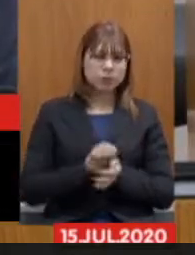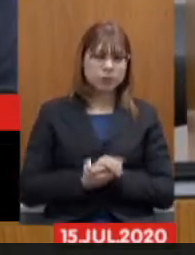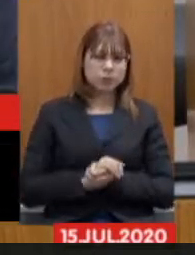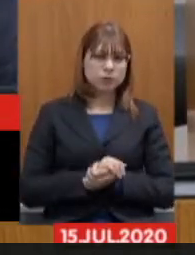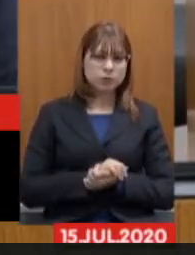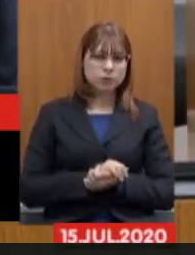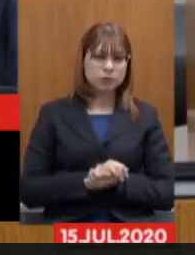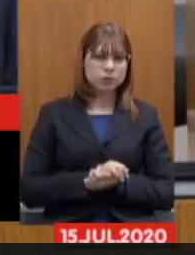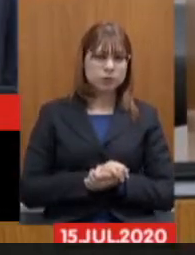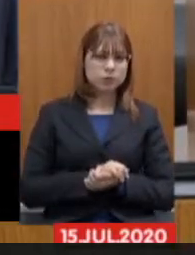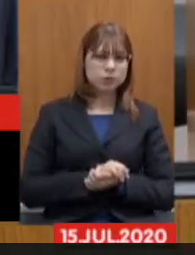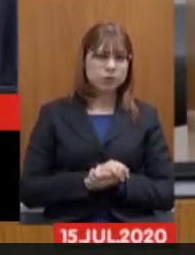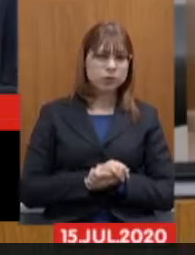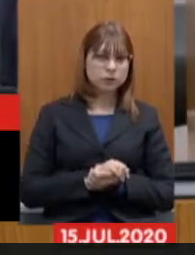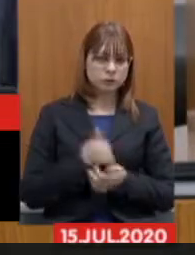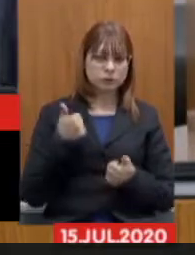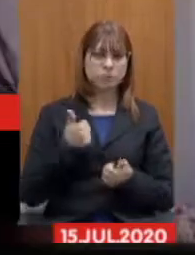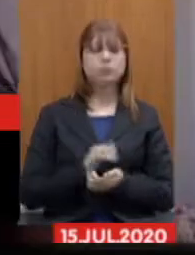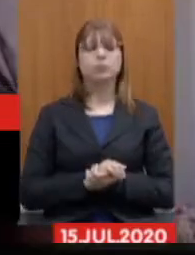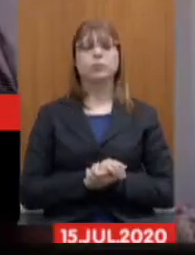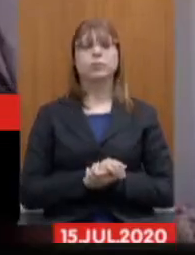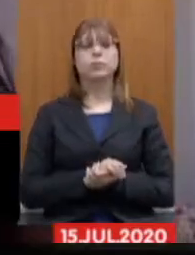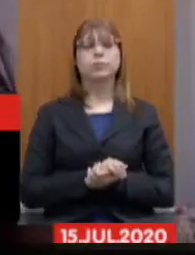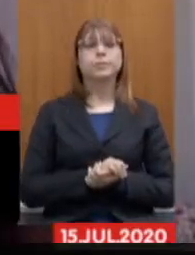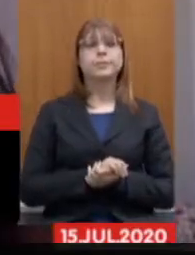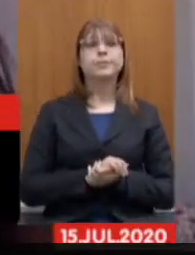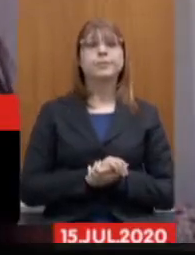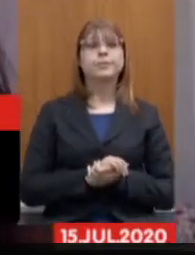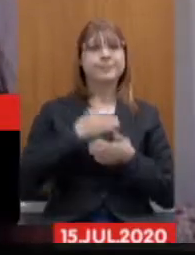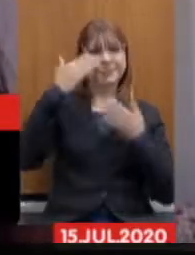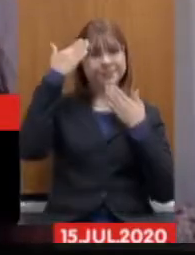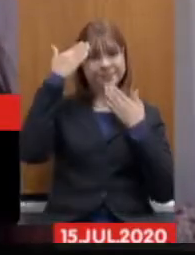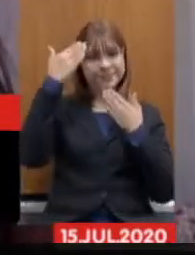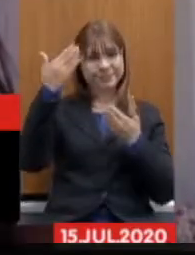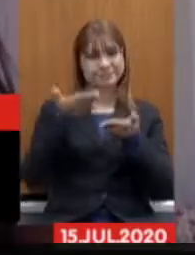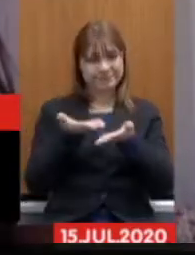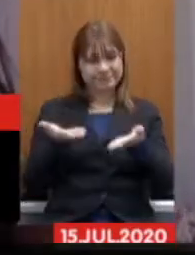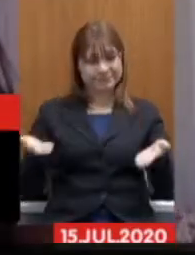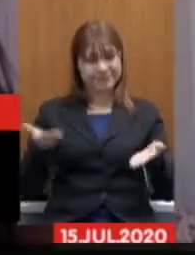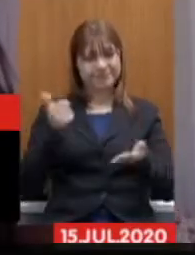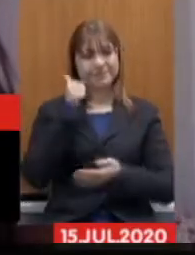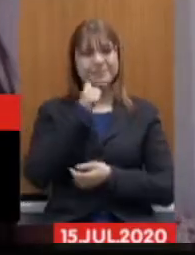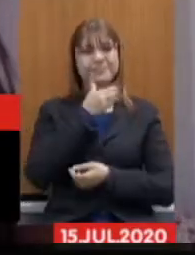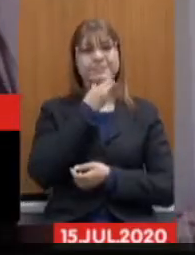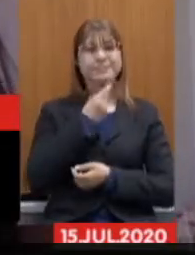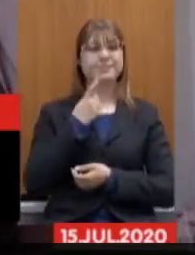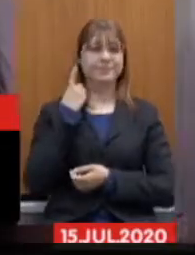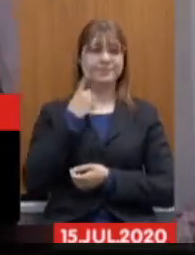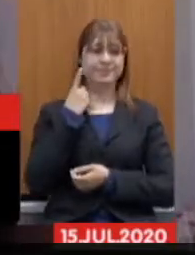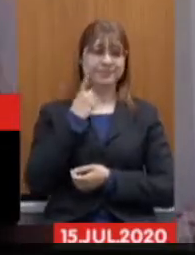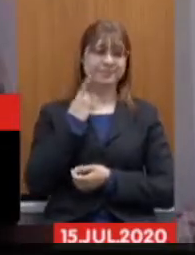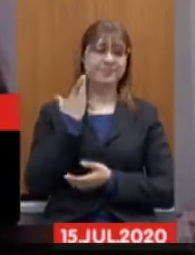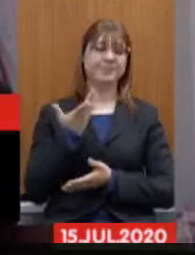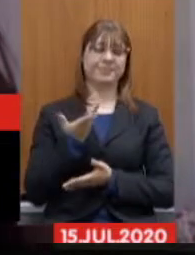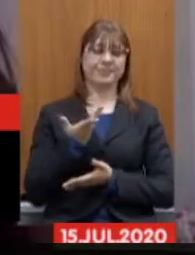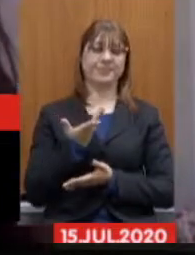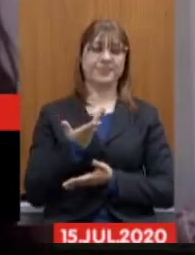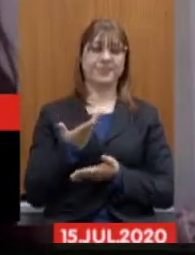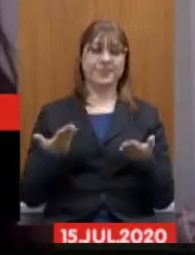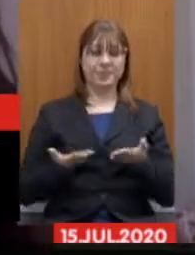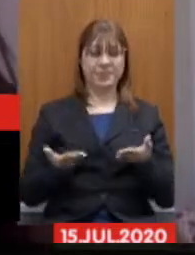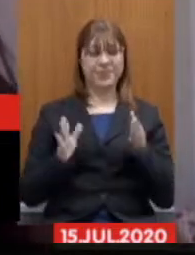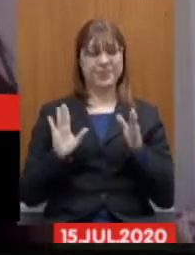eu queria inicialmente agradecer então a todos os deputados e deputadas presentes nessa